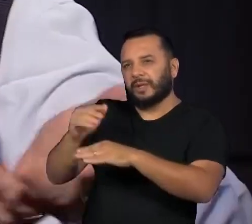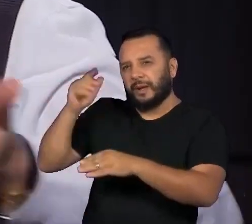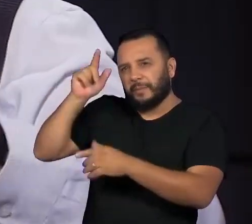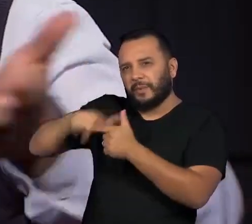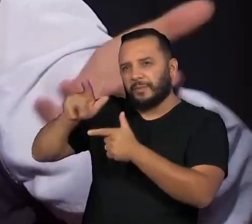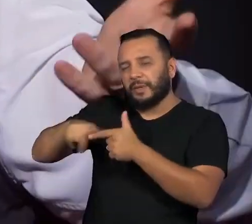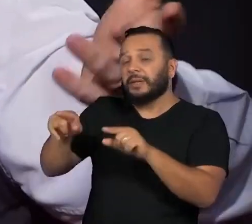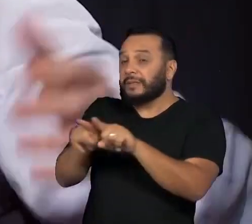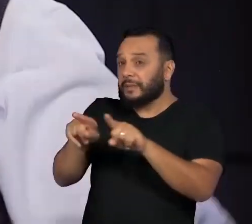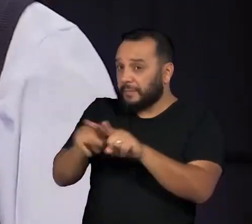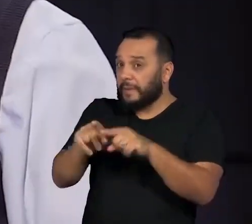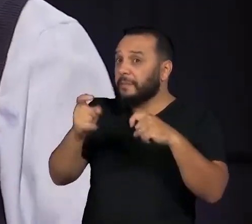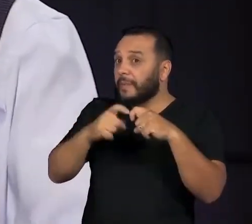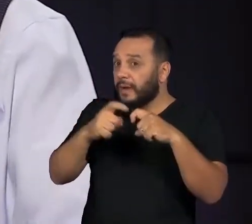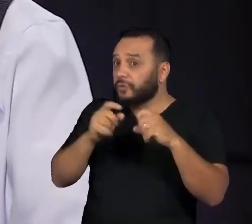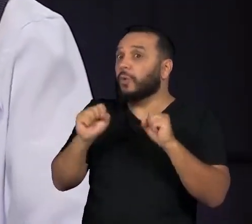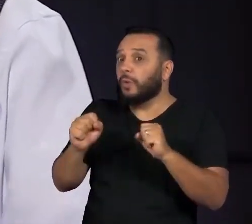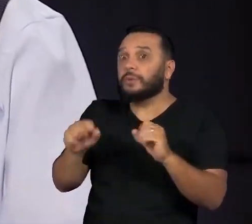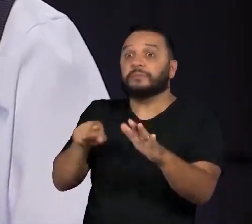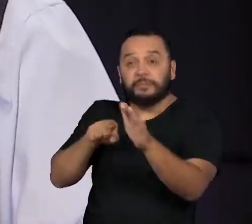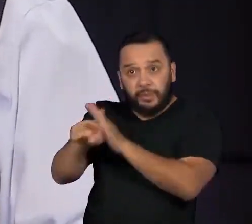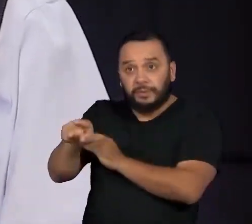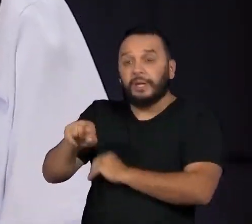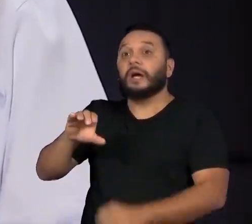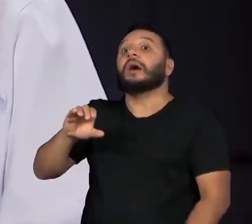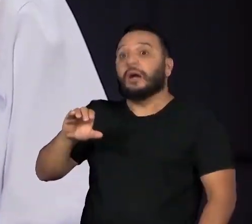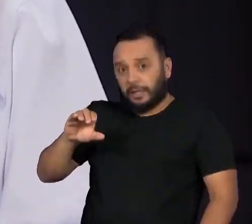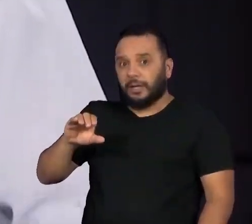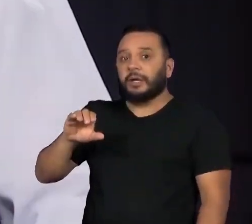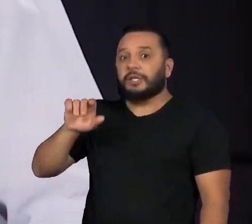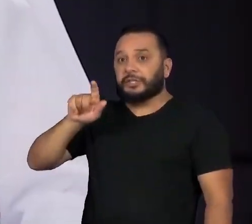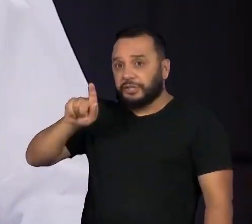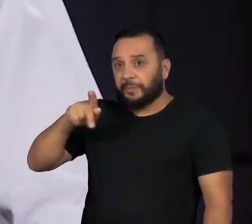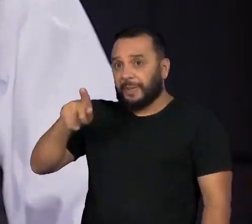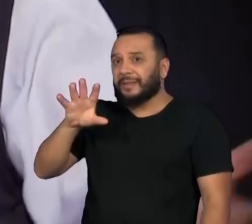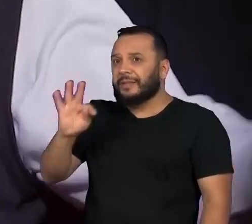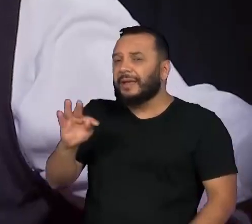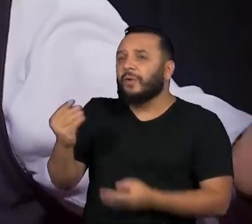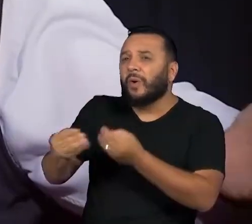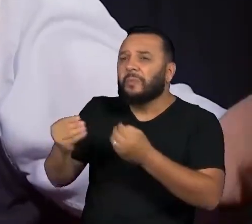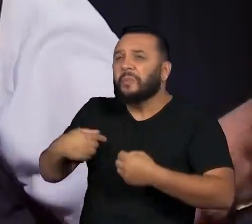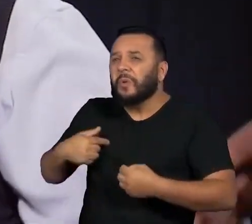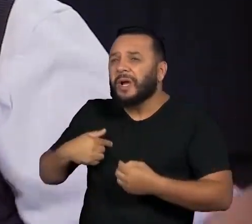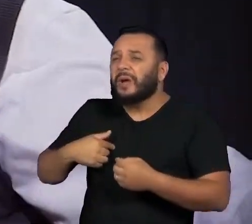médico você pode pedir diagnóstico médico sim você não é um grande risco